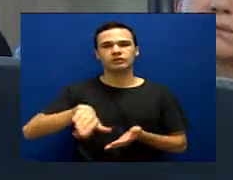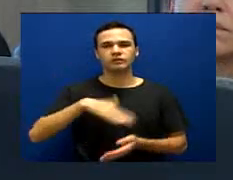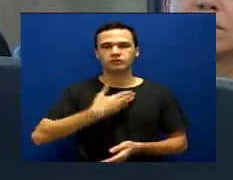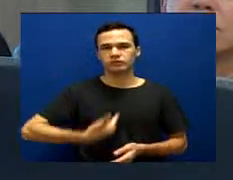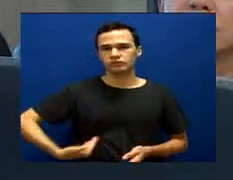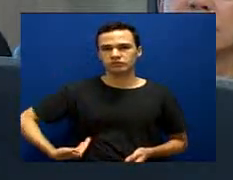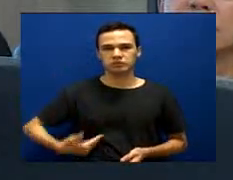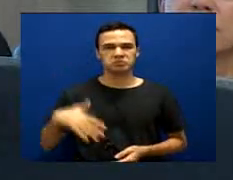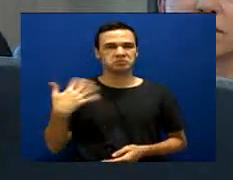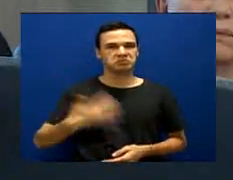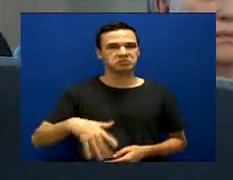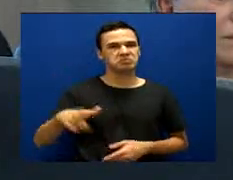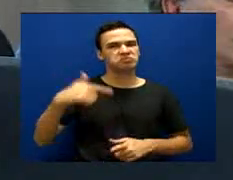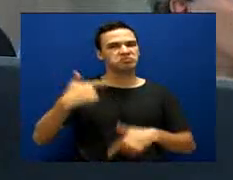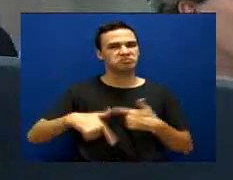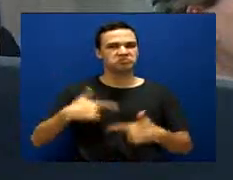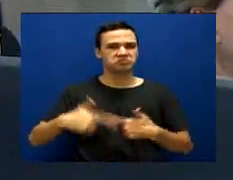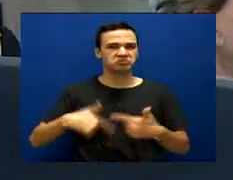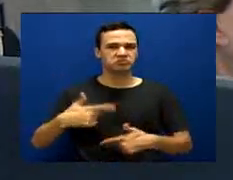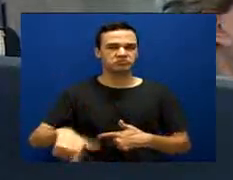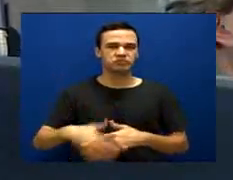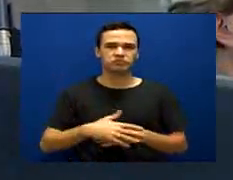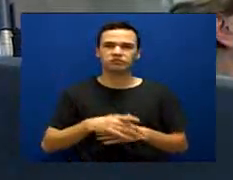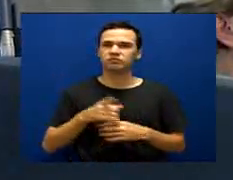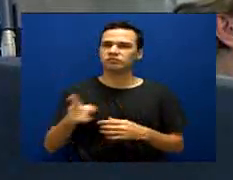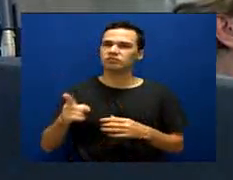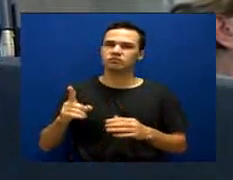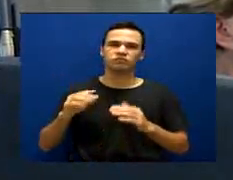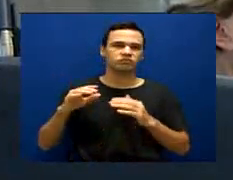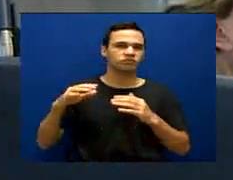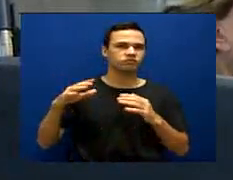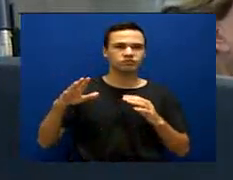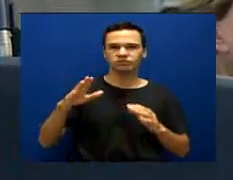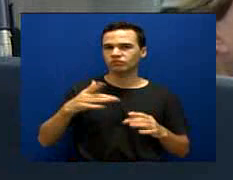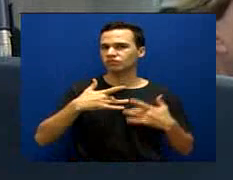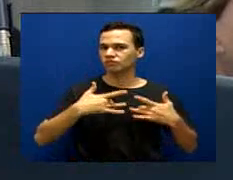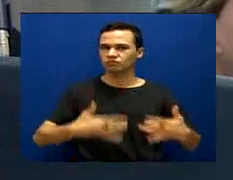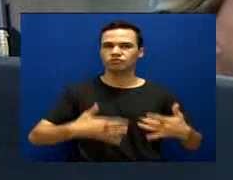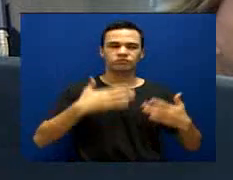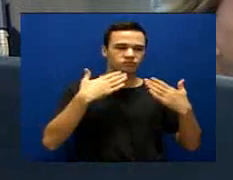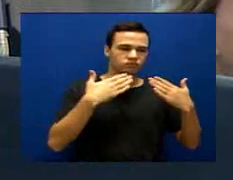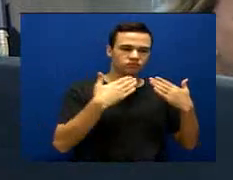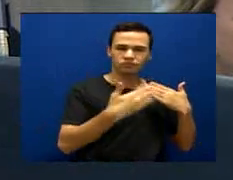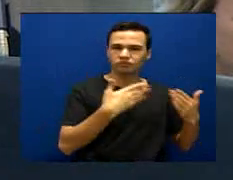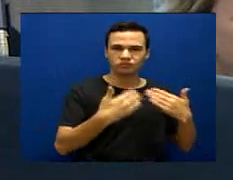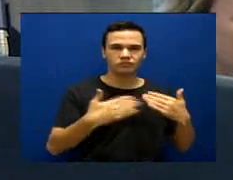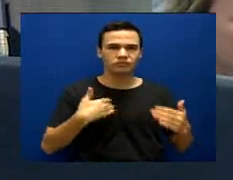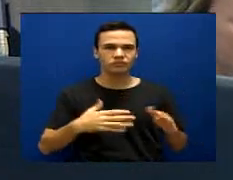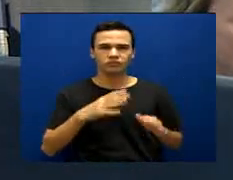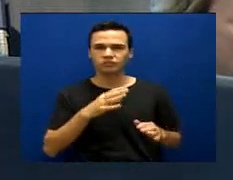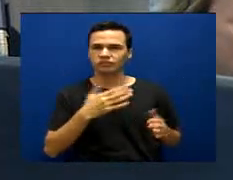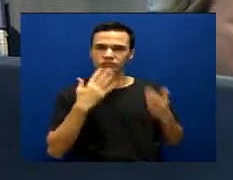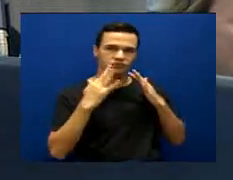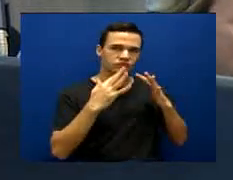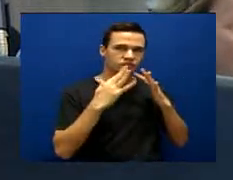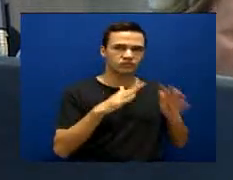um secretário extremamente atuante, de grande disponibilidade, boa vontade, de um trabalho fantástico, 5 horas da manhã está